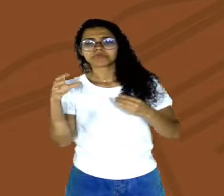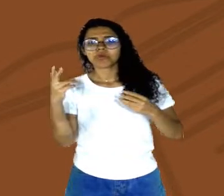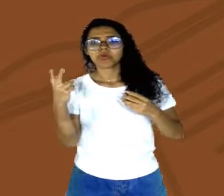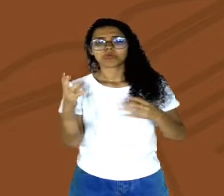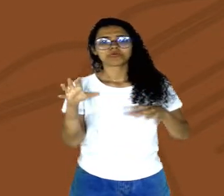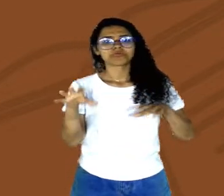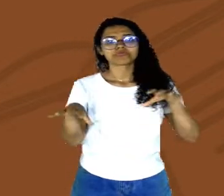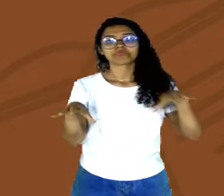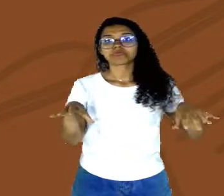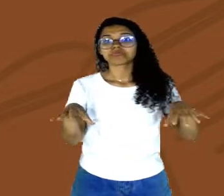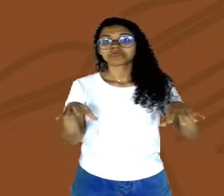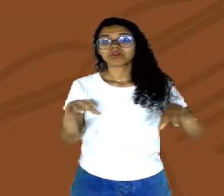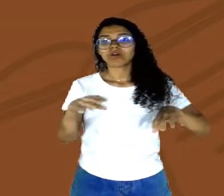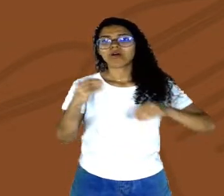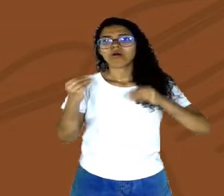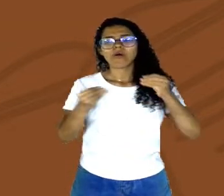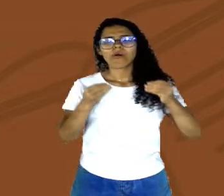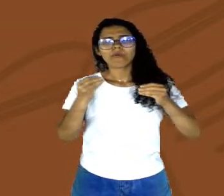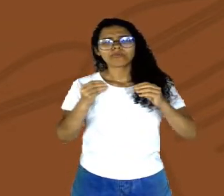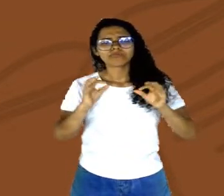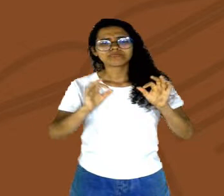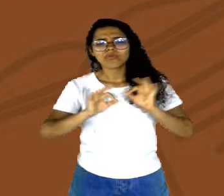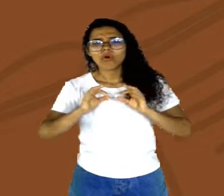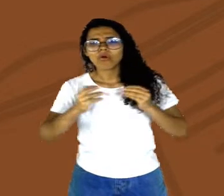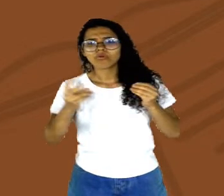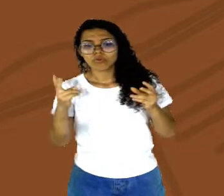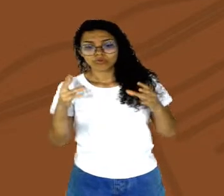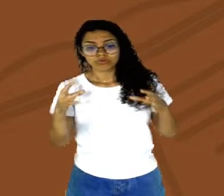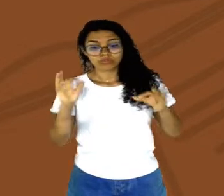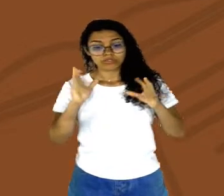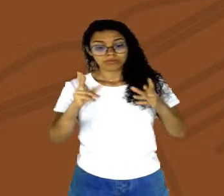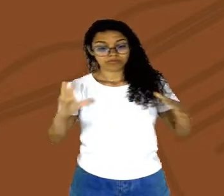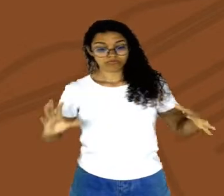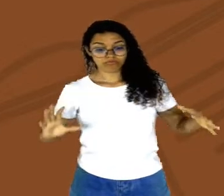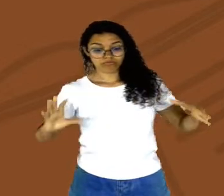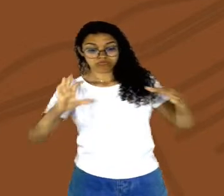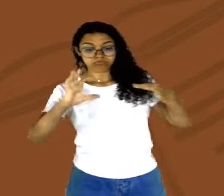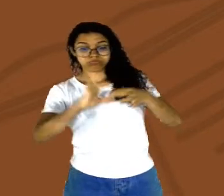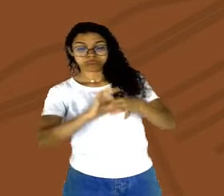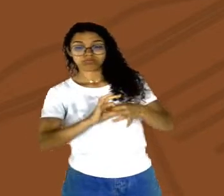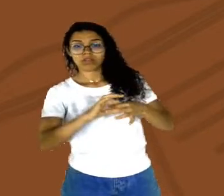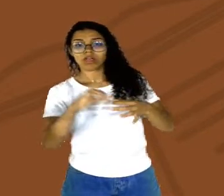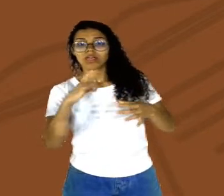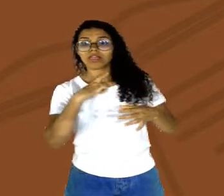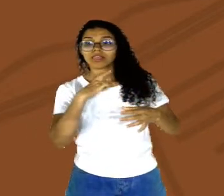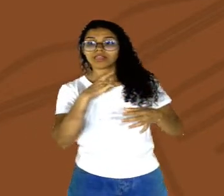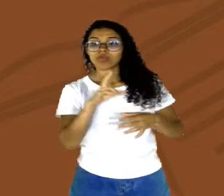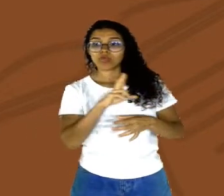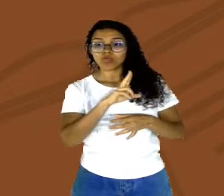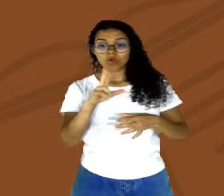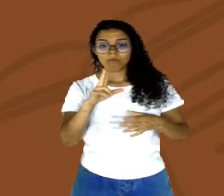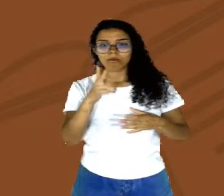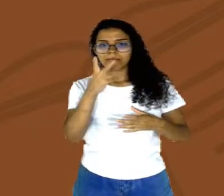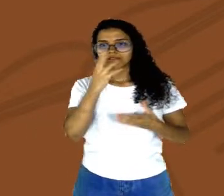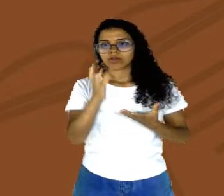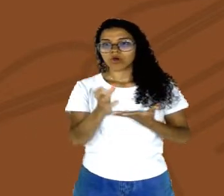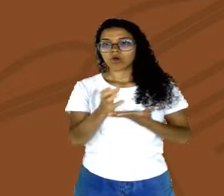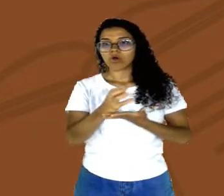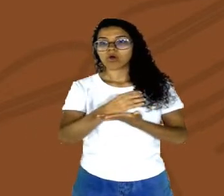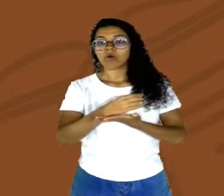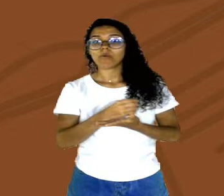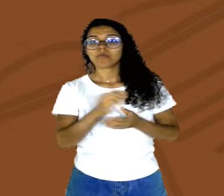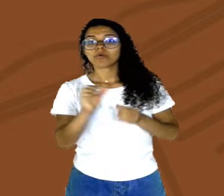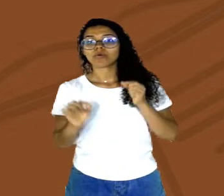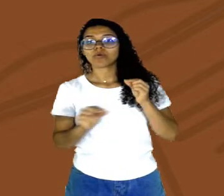agem, eles funcionam juntos, recebe-se até um nome mais completo, chamado